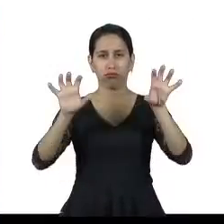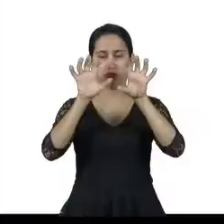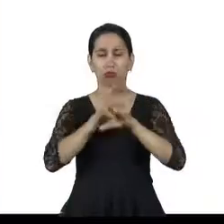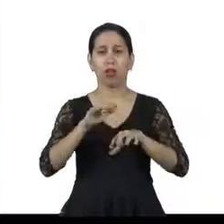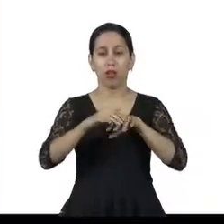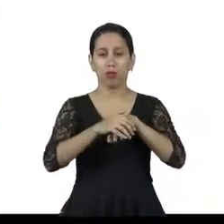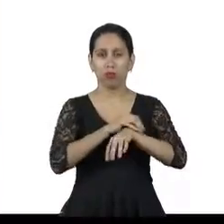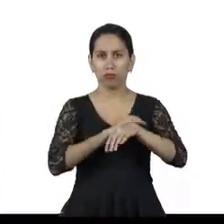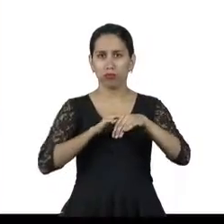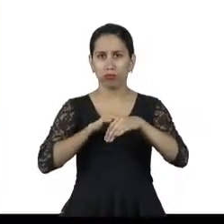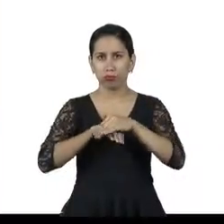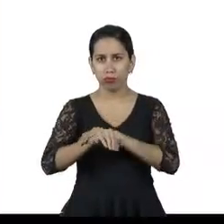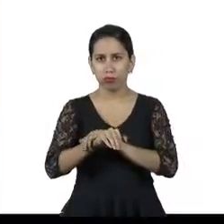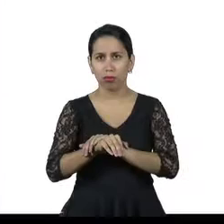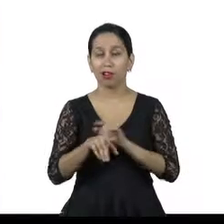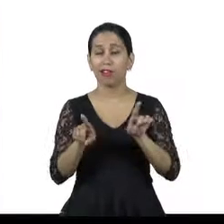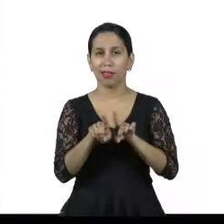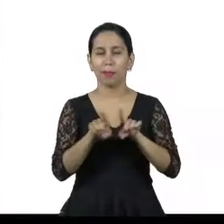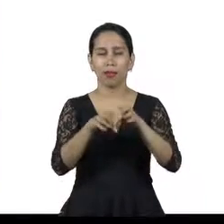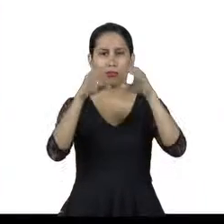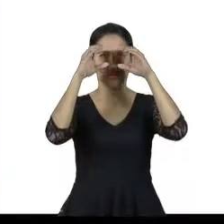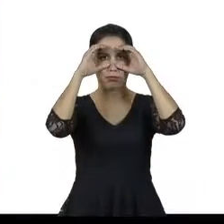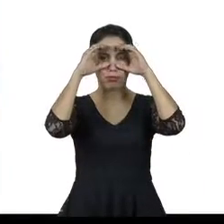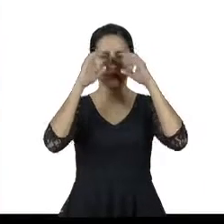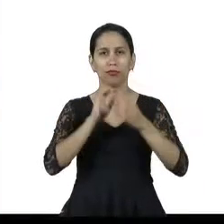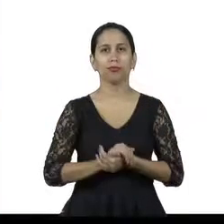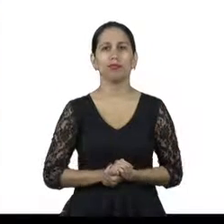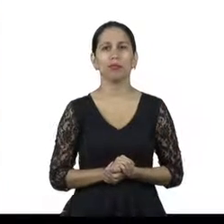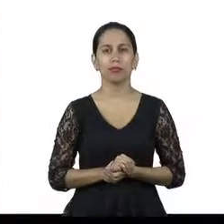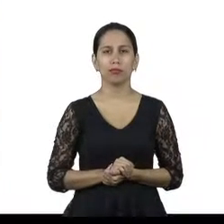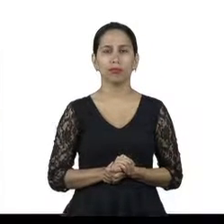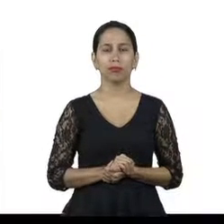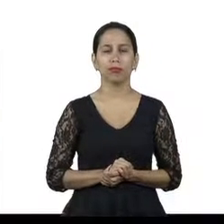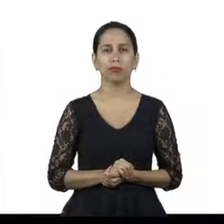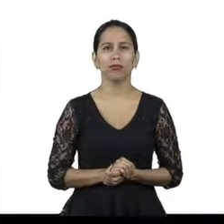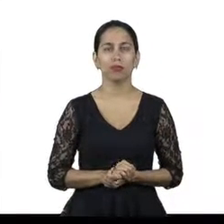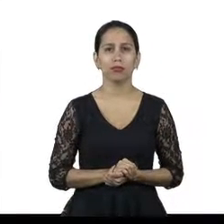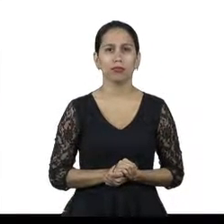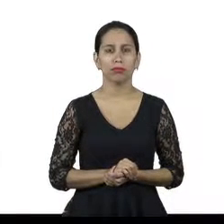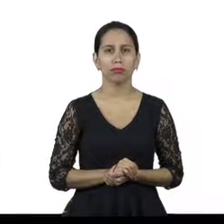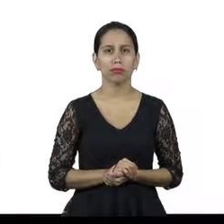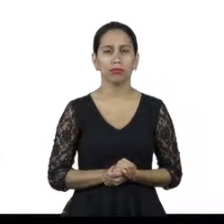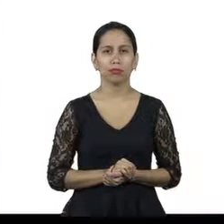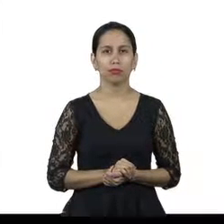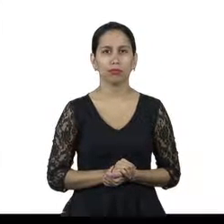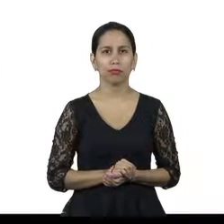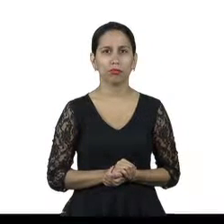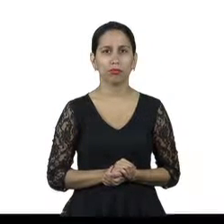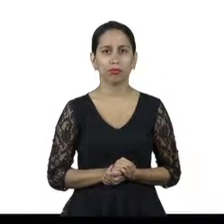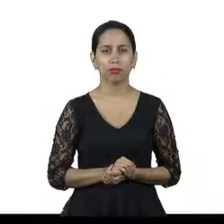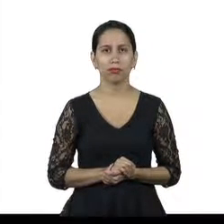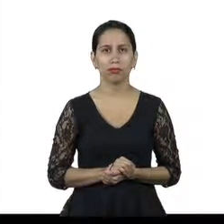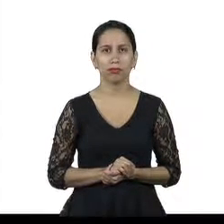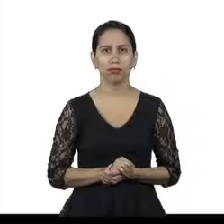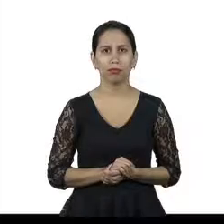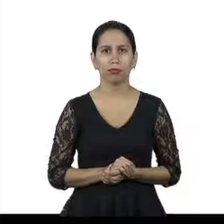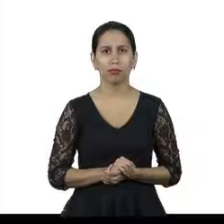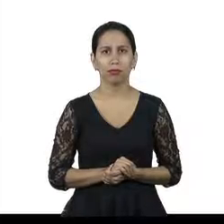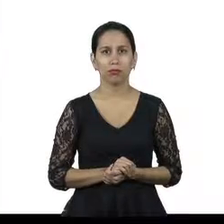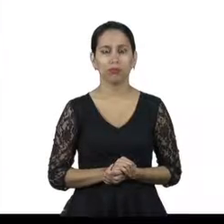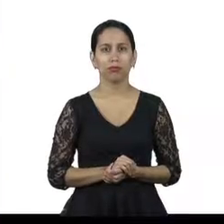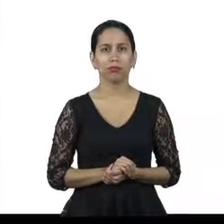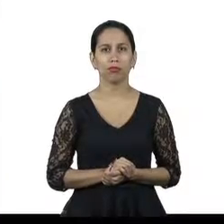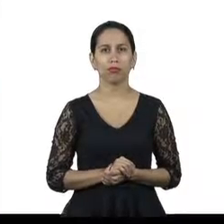segurança e óculos de proteção. Letreiro, recebimento e descarga. Jordano está no estacionamento de caminhões. Na caçamba, as aves